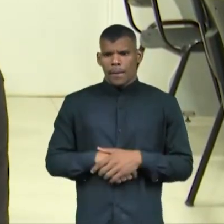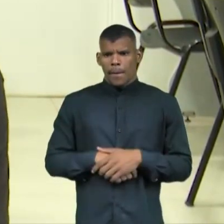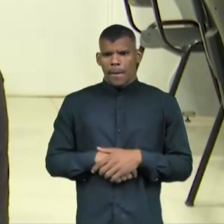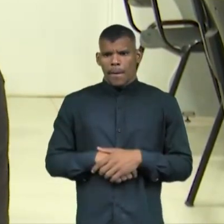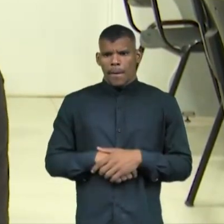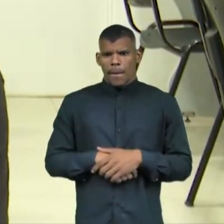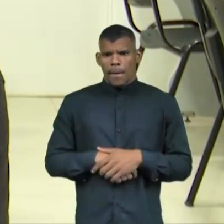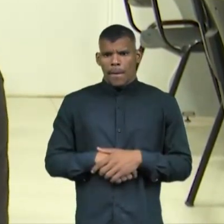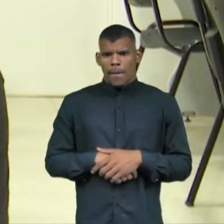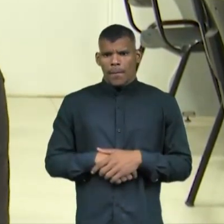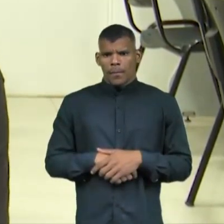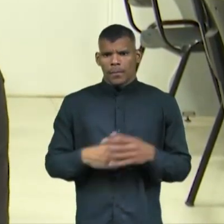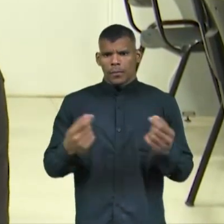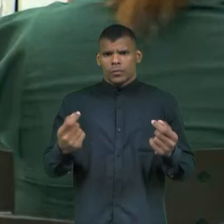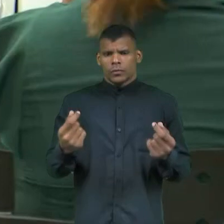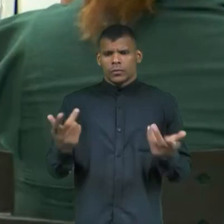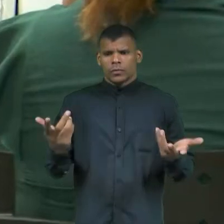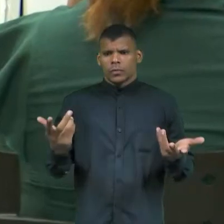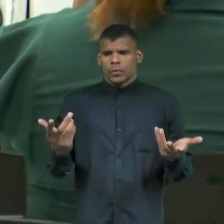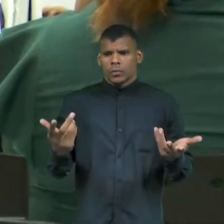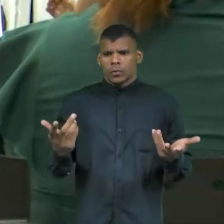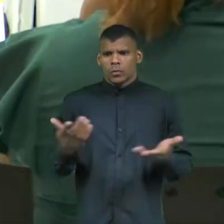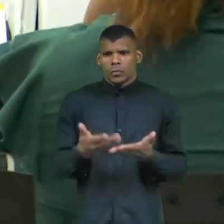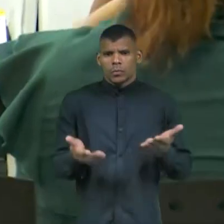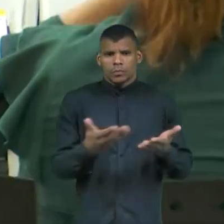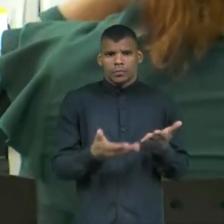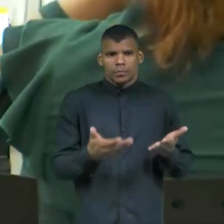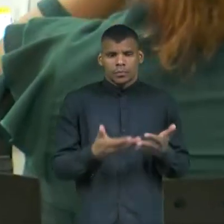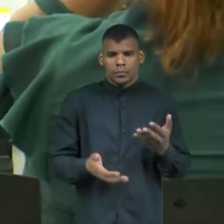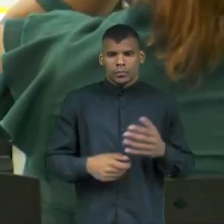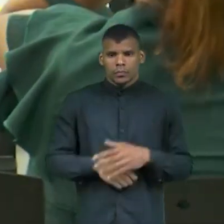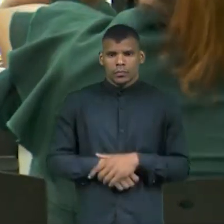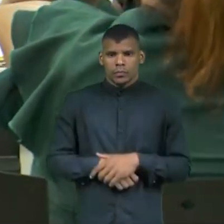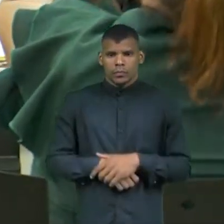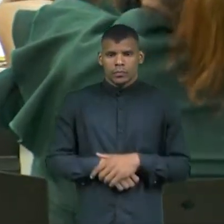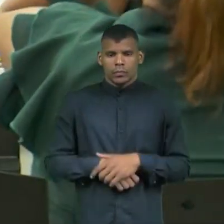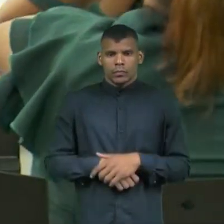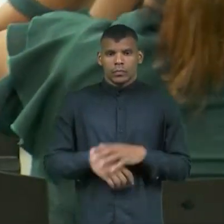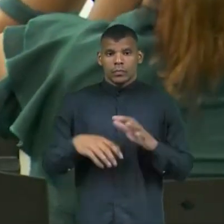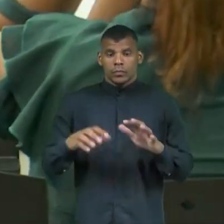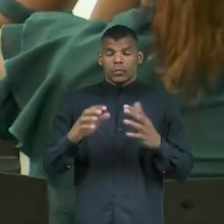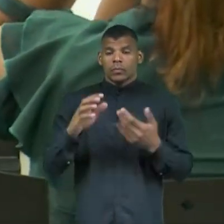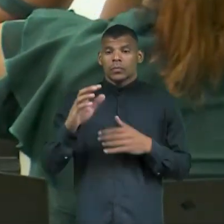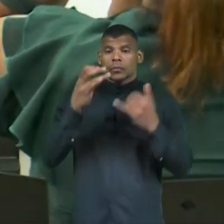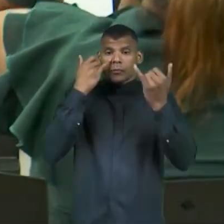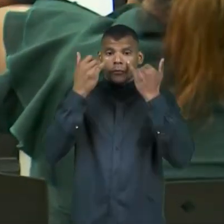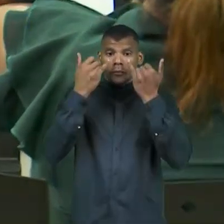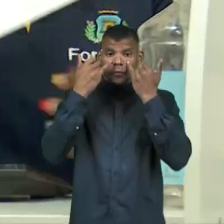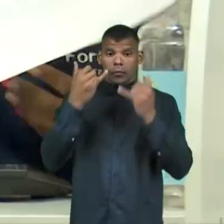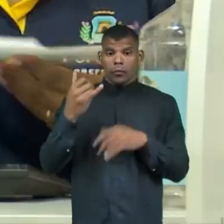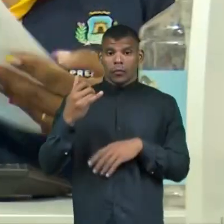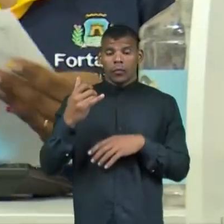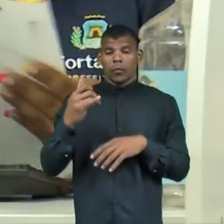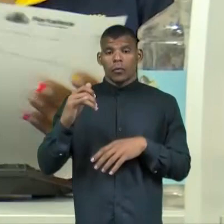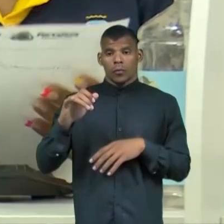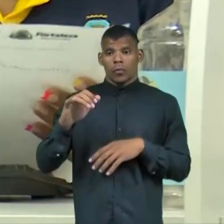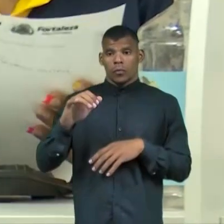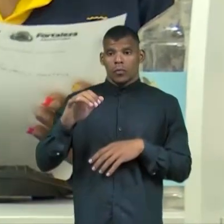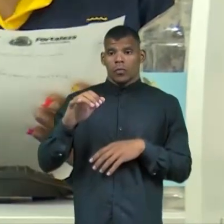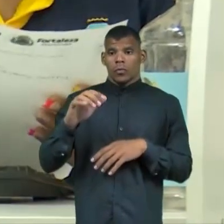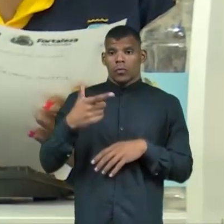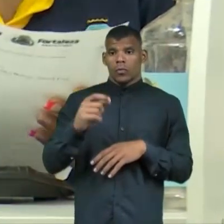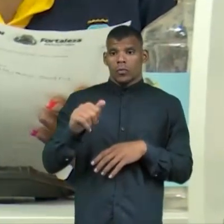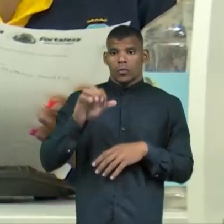senhor José? É. Isso mesmo. De acordo com dados do Sistema Nacional de Informações de Defesa do Consumidor, de 2019